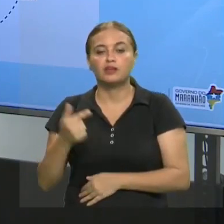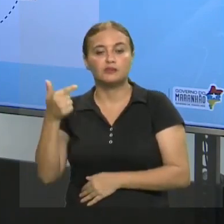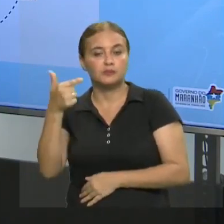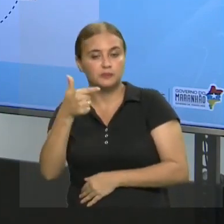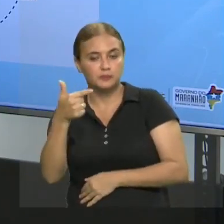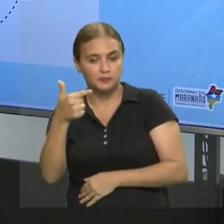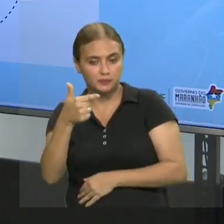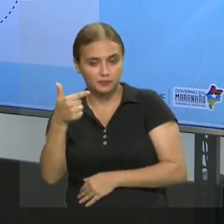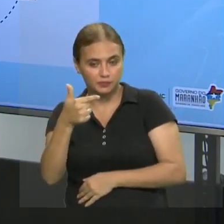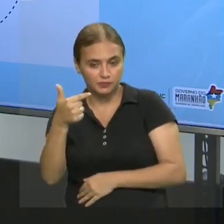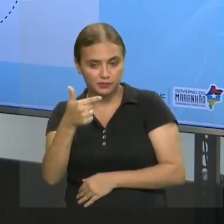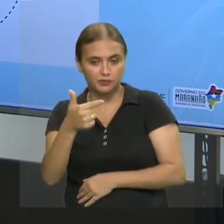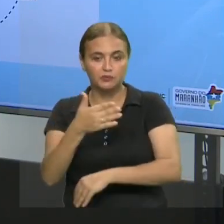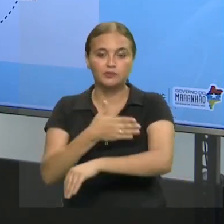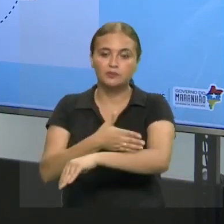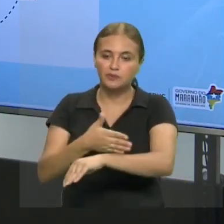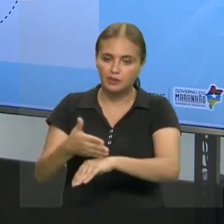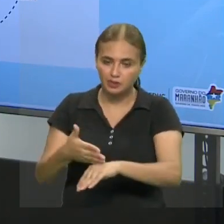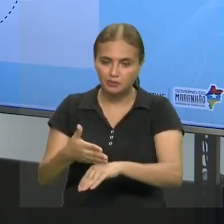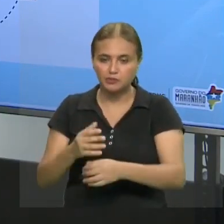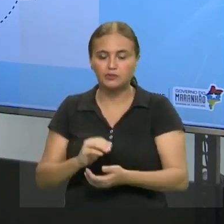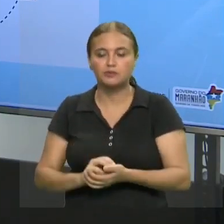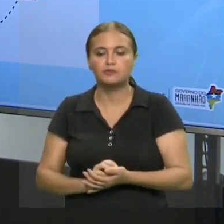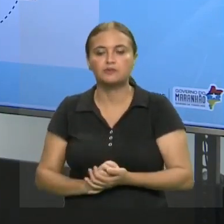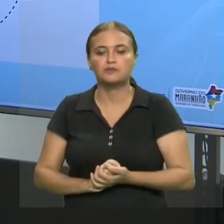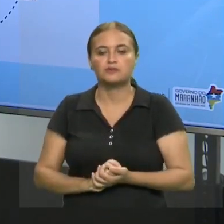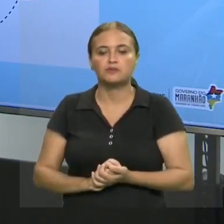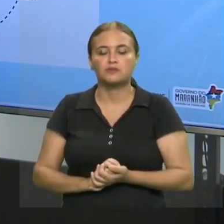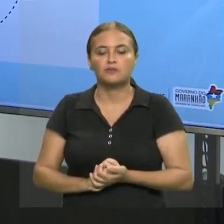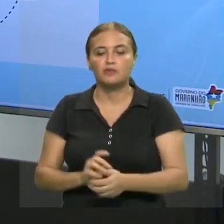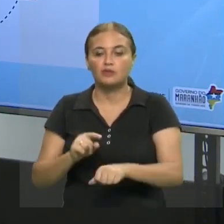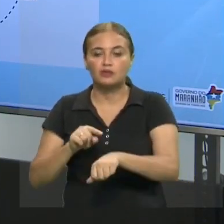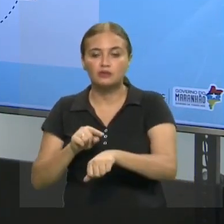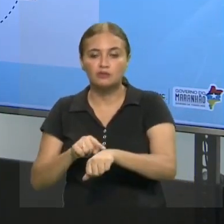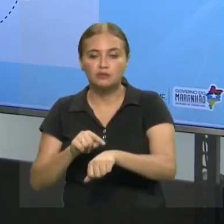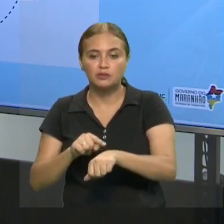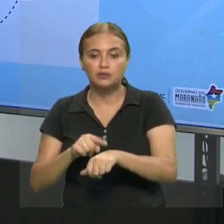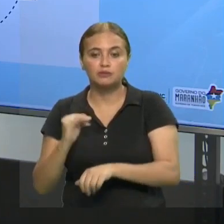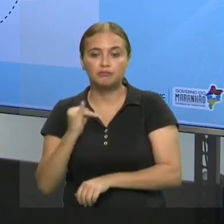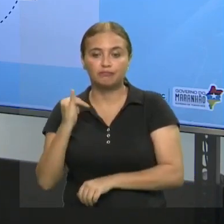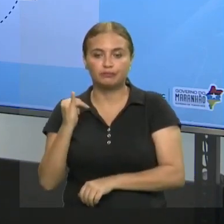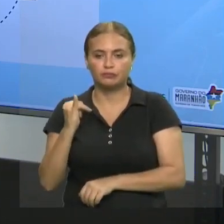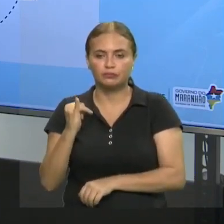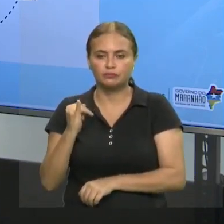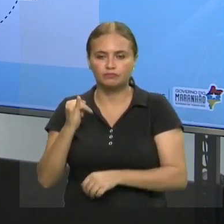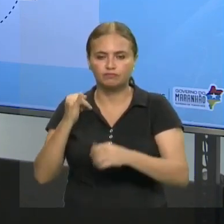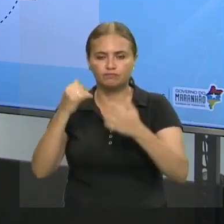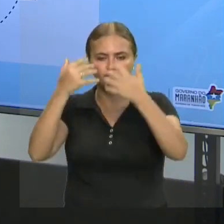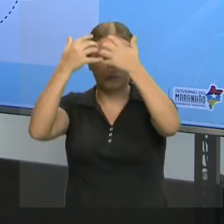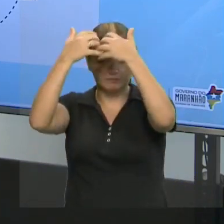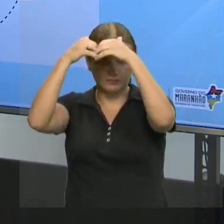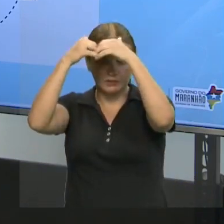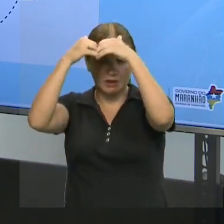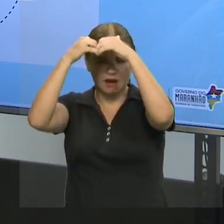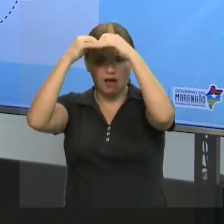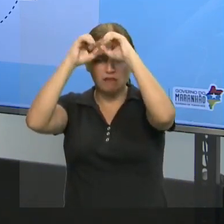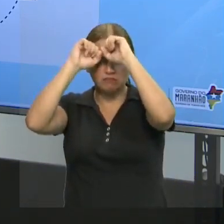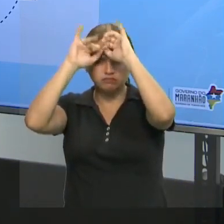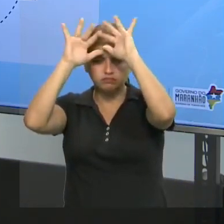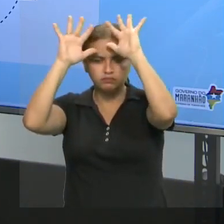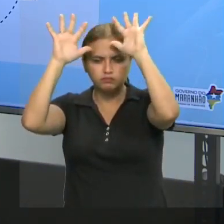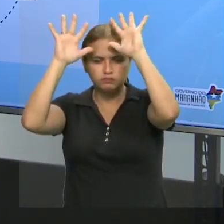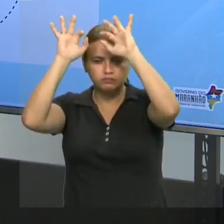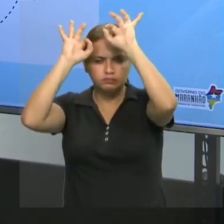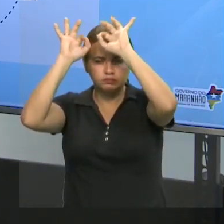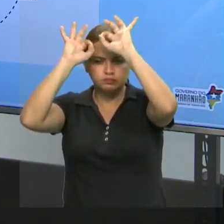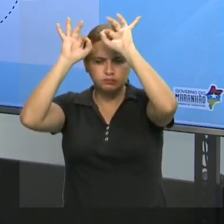ato. E aí, esse gatilho, ele estimula o cérebro, aciona o cérebro